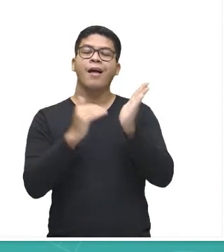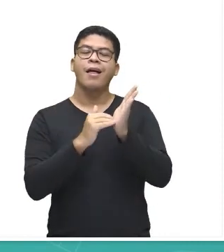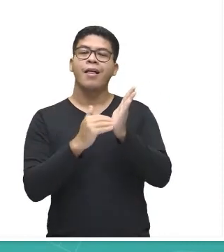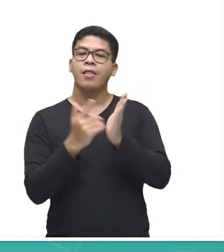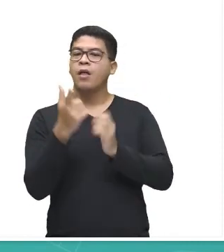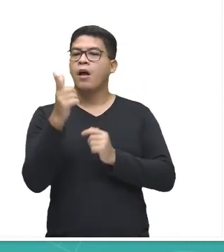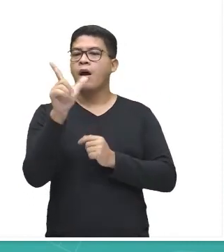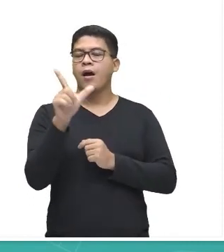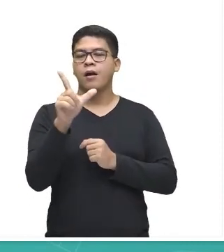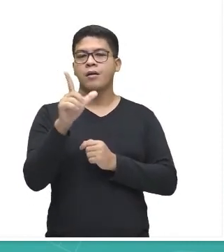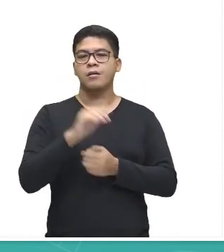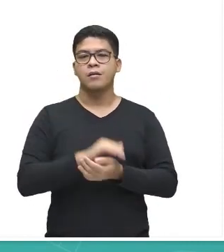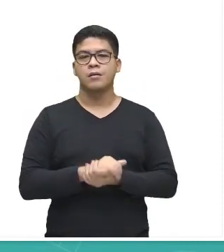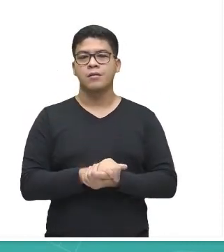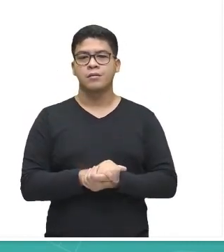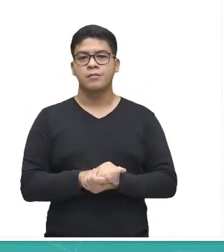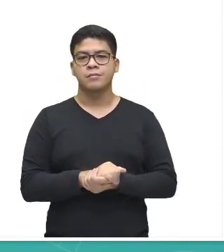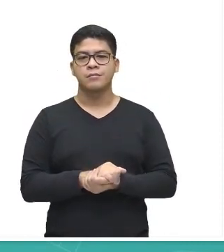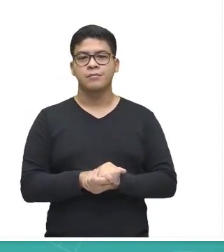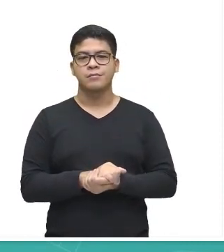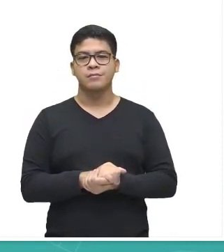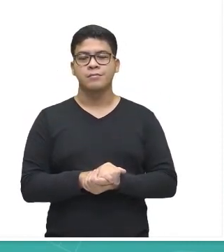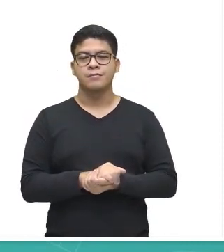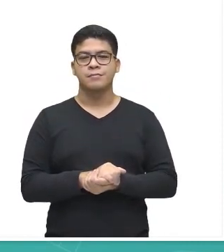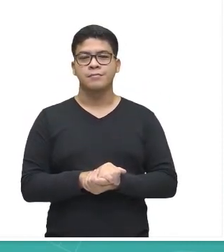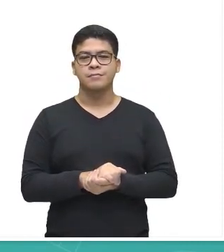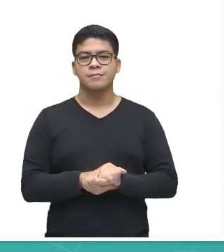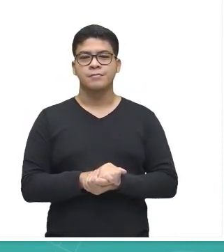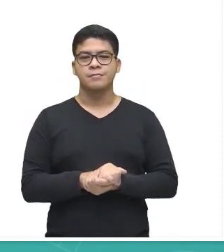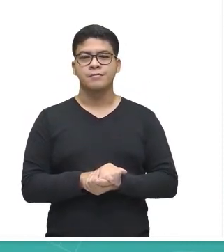vamos seguir agora com a 6ª etapa.